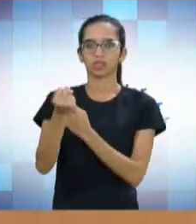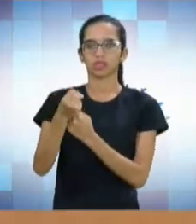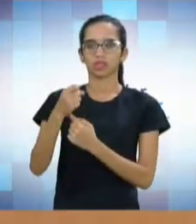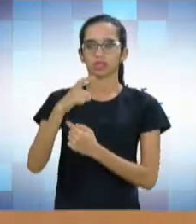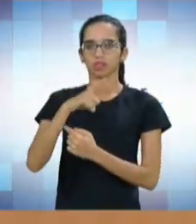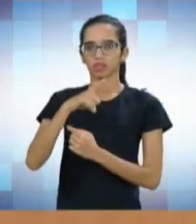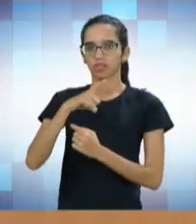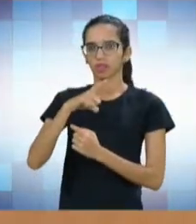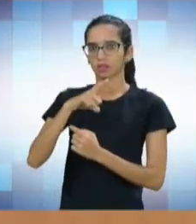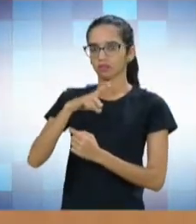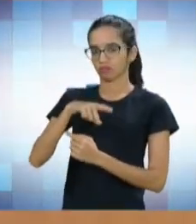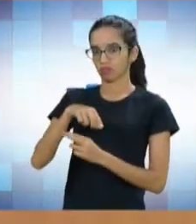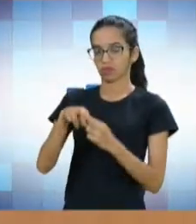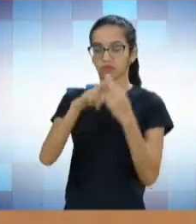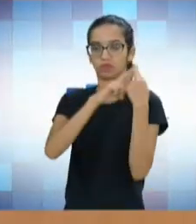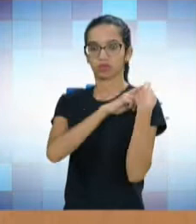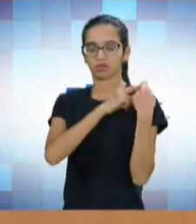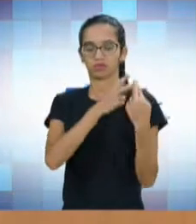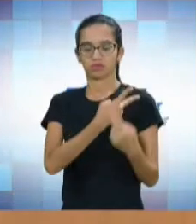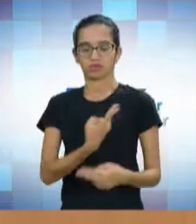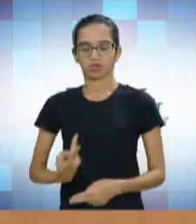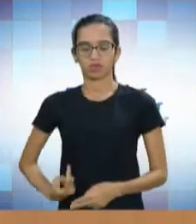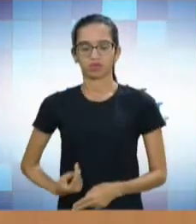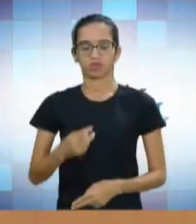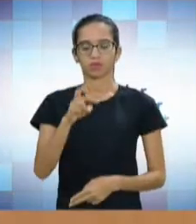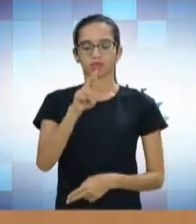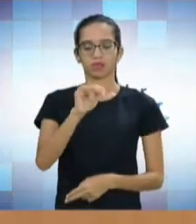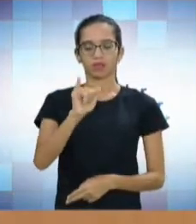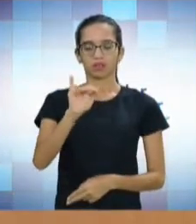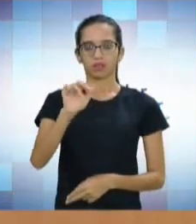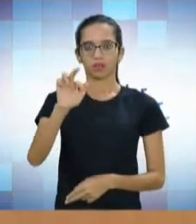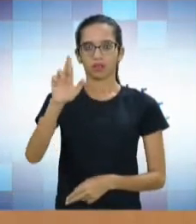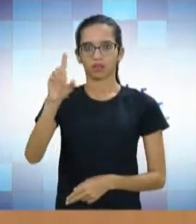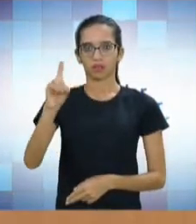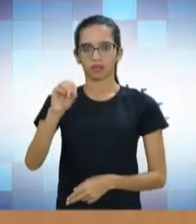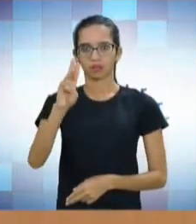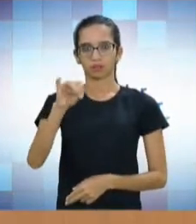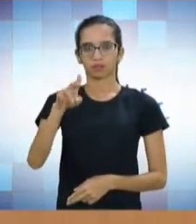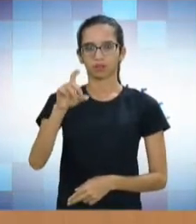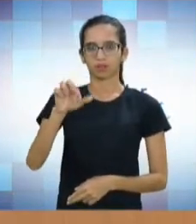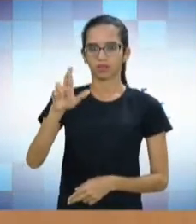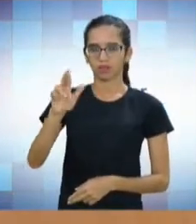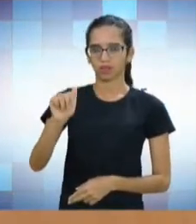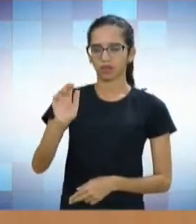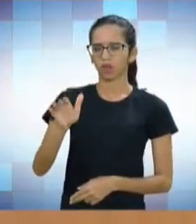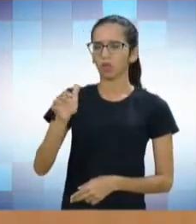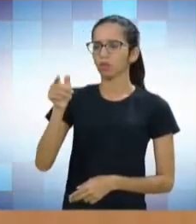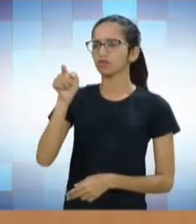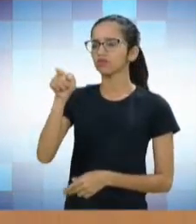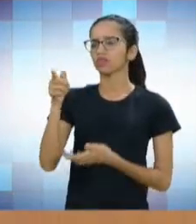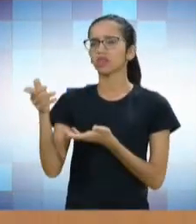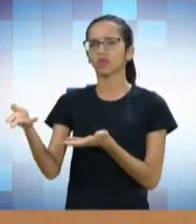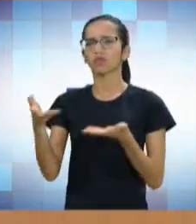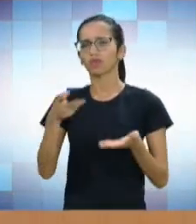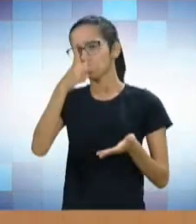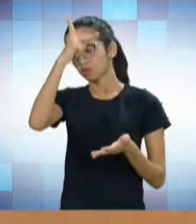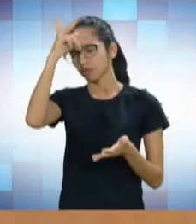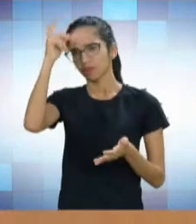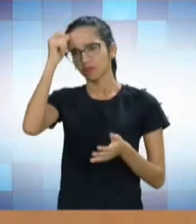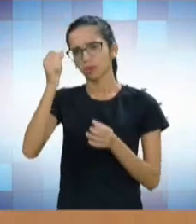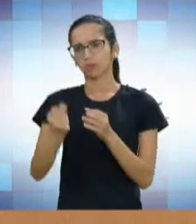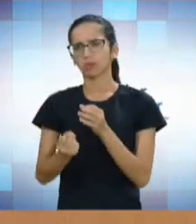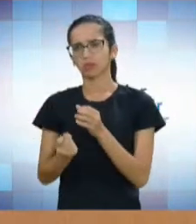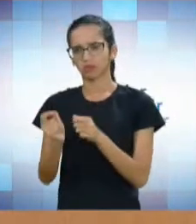frente o secretário vereador de teresina ricardo bandeira possa batalhão quando o senhor foi convidado pelo prefeito